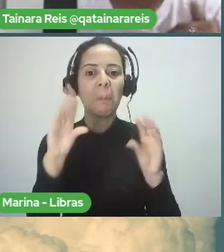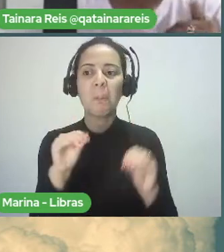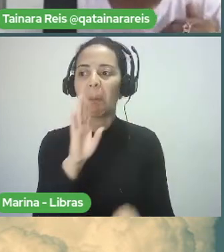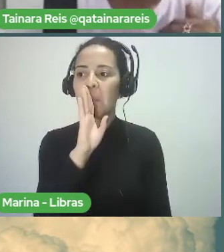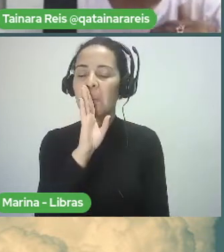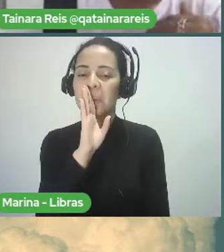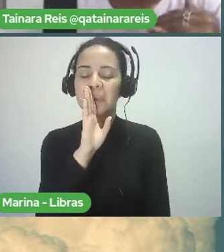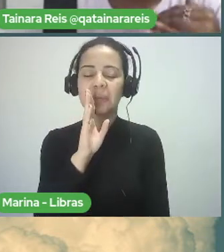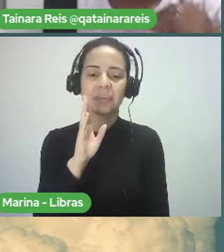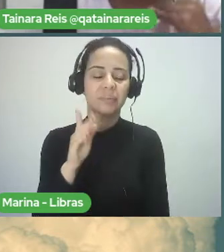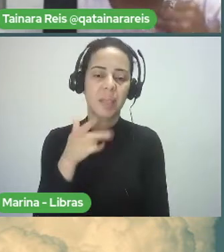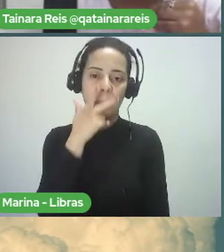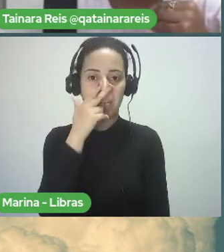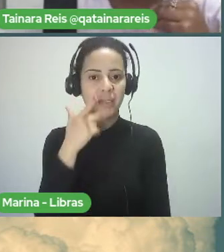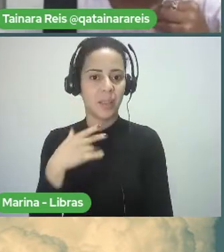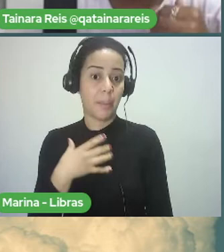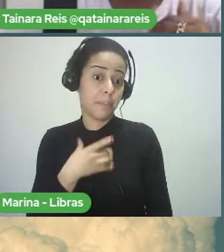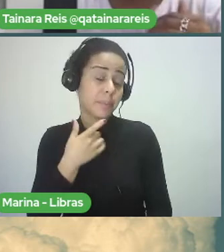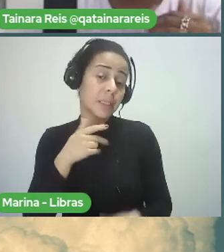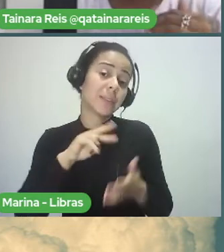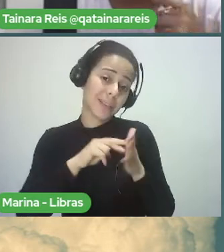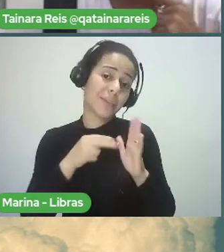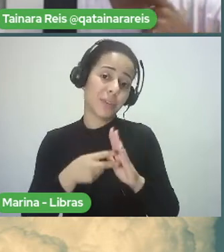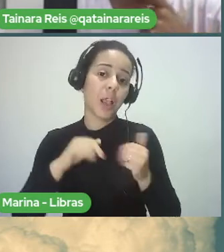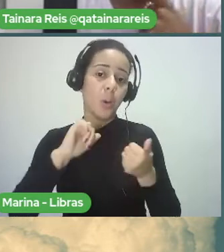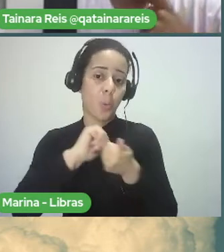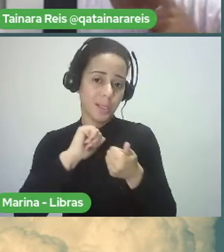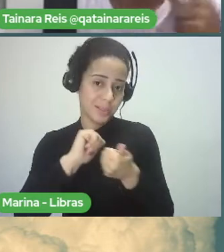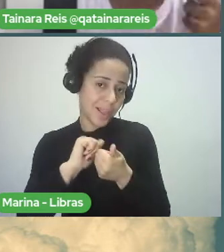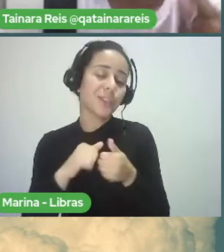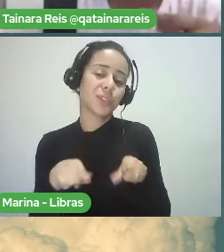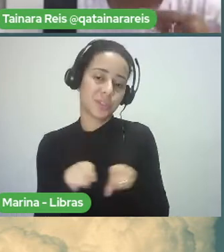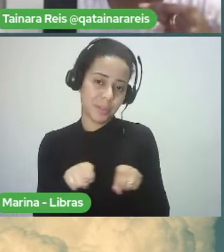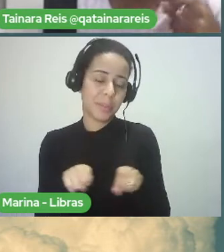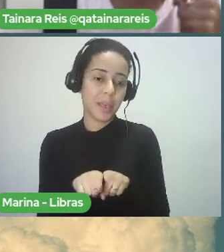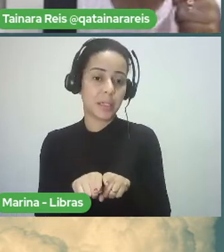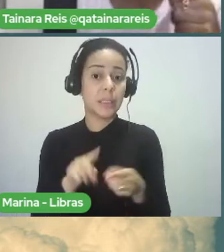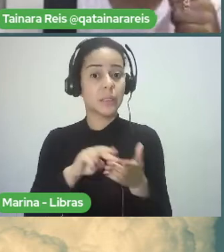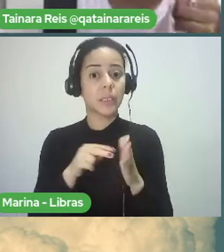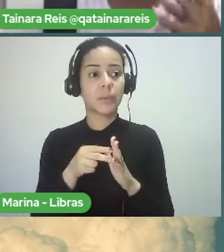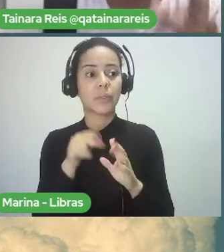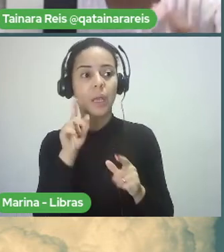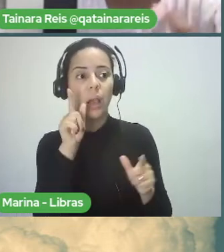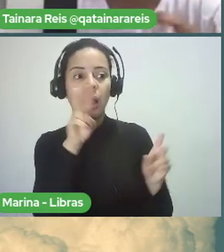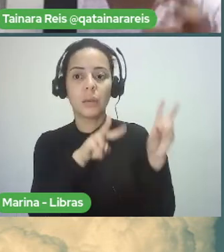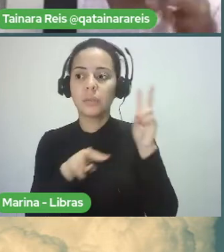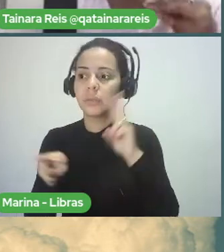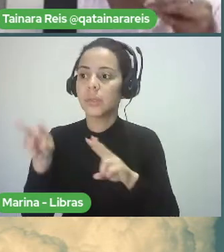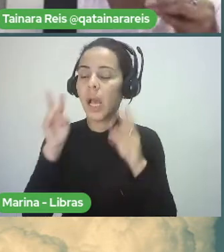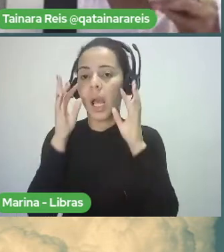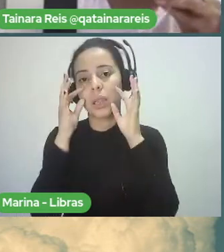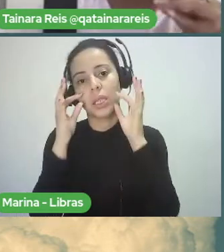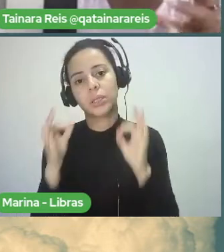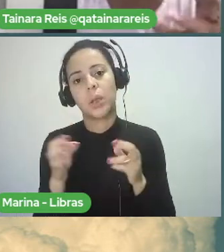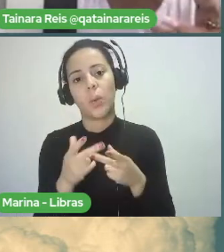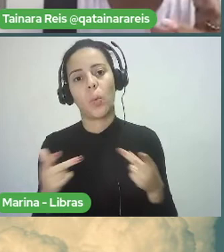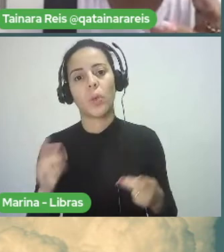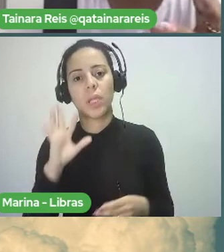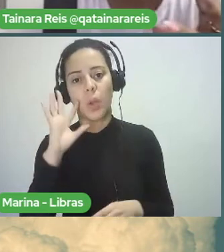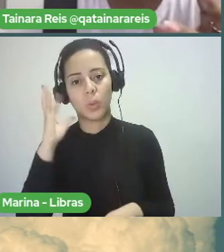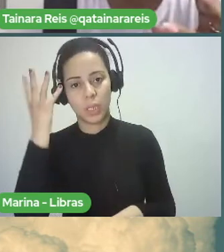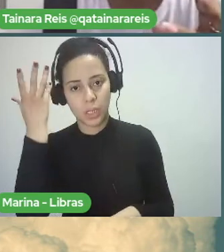qualidade, né? Também tem a ver com o quanto a gente está ali prestando atenção no que está acontecendo, assimilando o que está acontecendo e